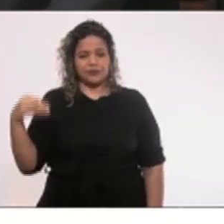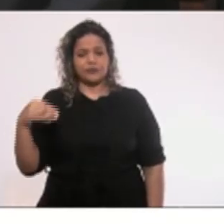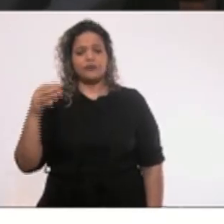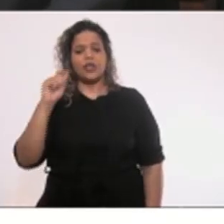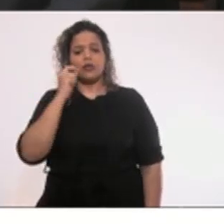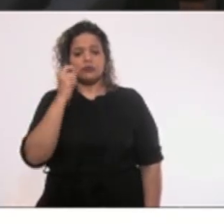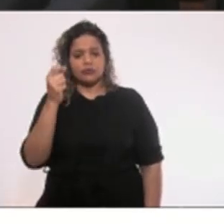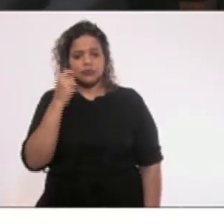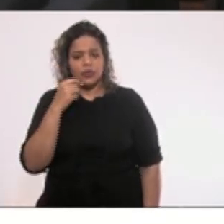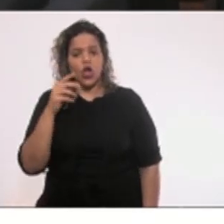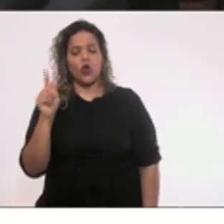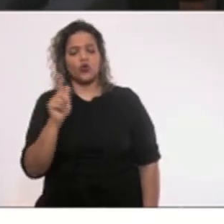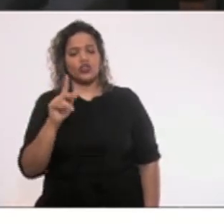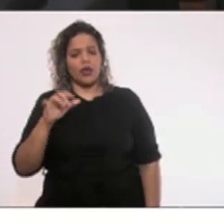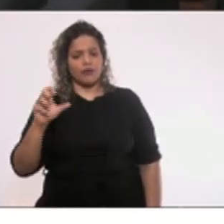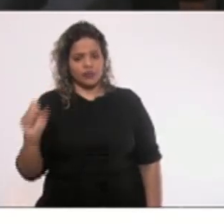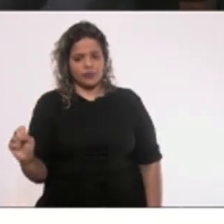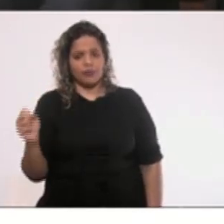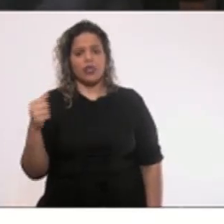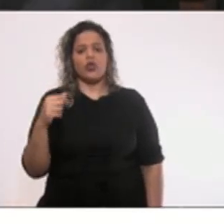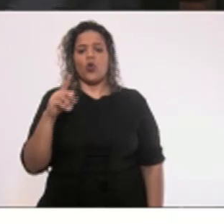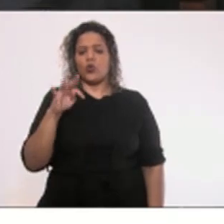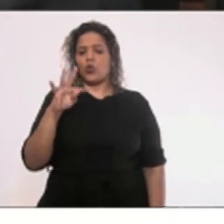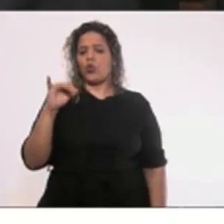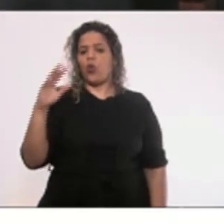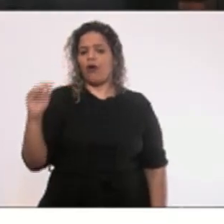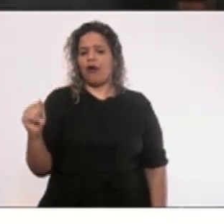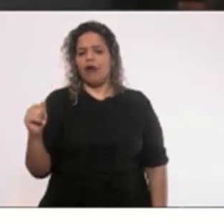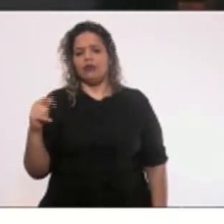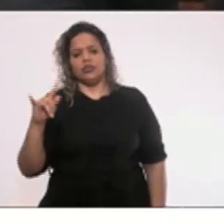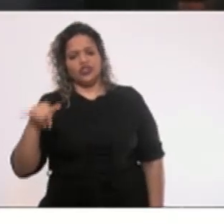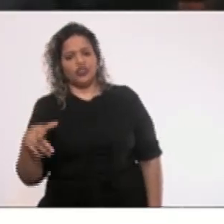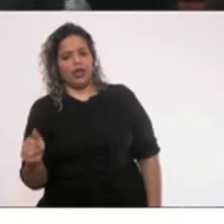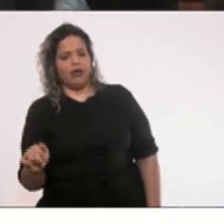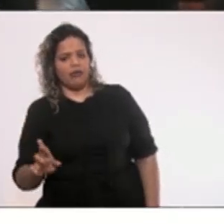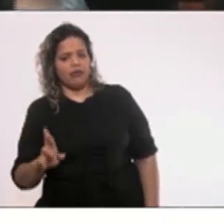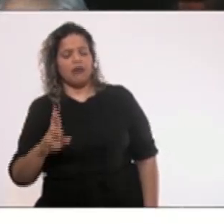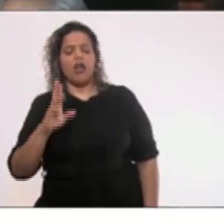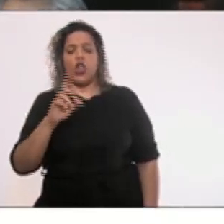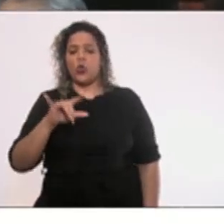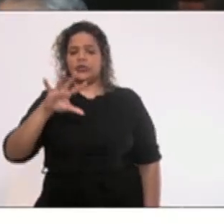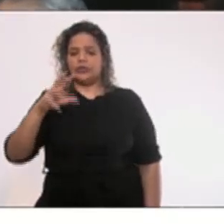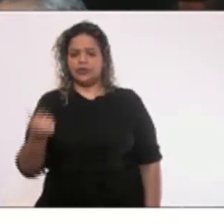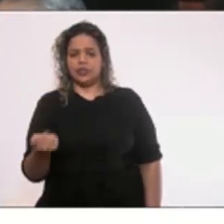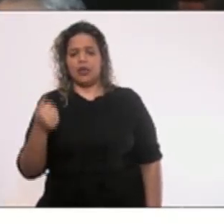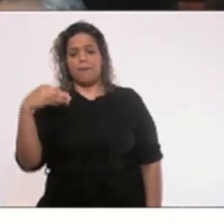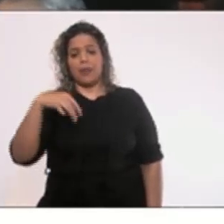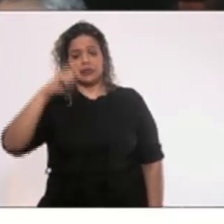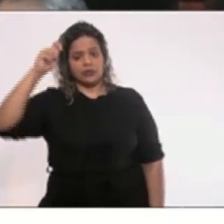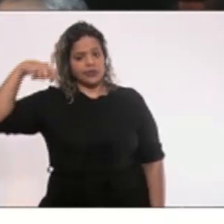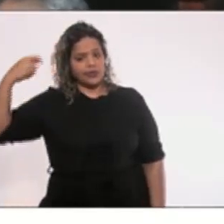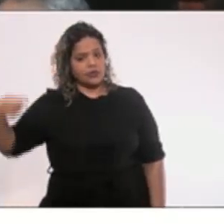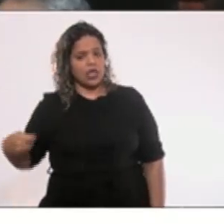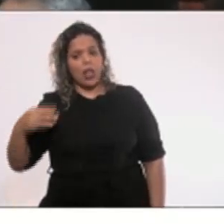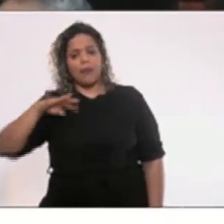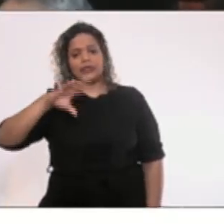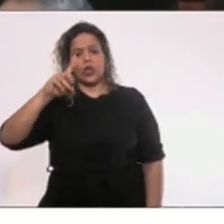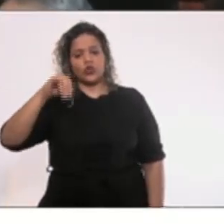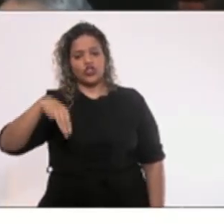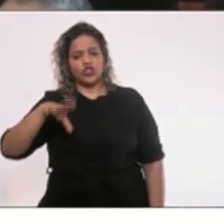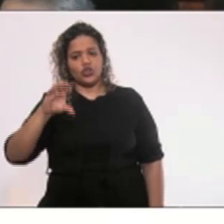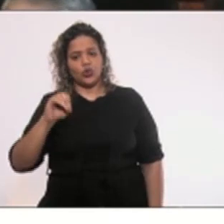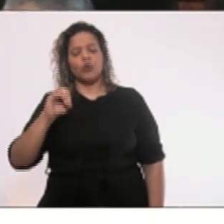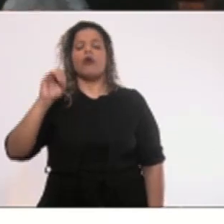Ratinho, Gustavo Schmidt, Gustavo Tutuca, Jair Bettencourt, Léo Vieira, Lucinha, Marcelo Cabeleireiro, Marcelo do Seu Dino,